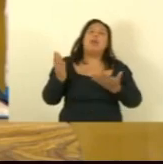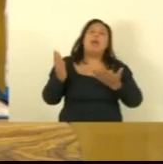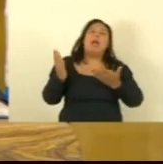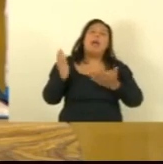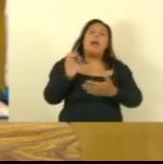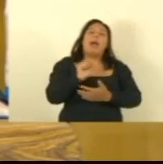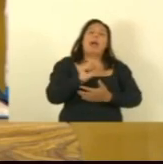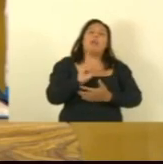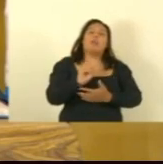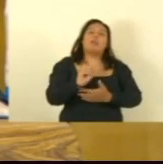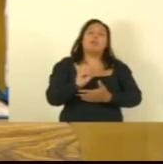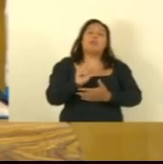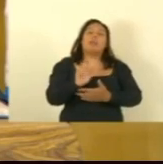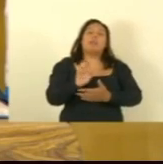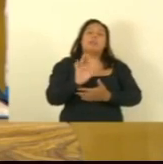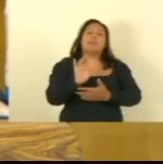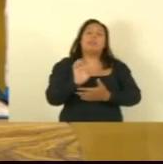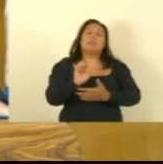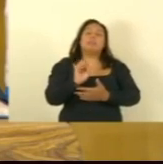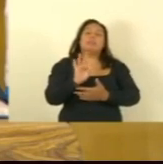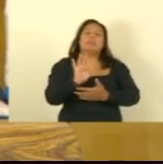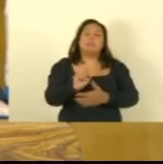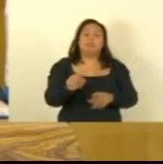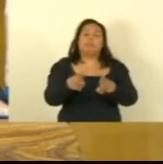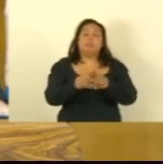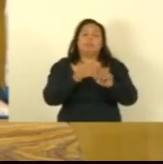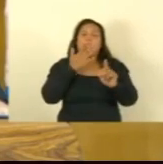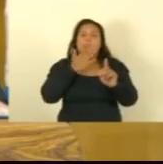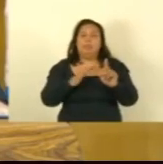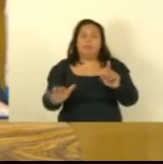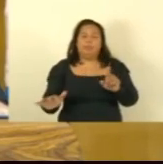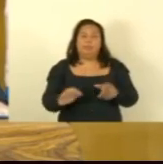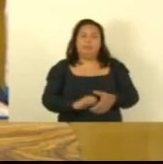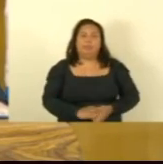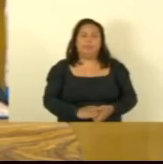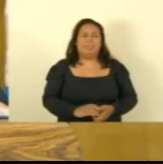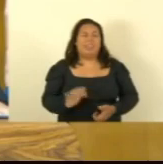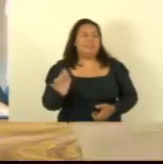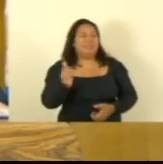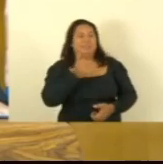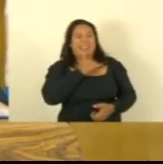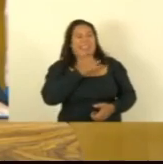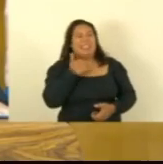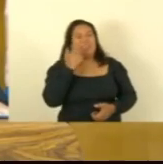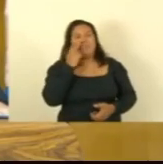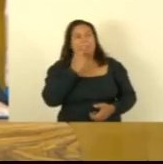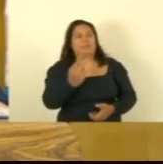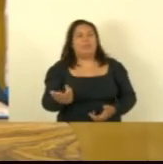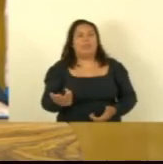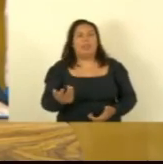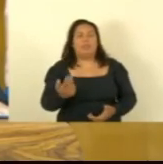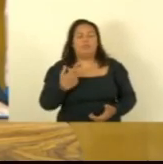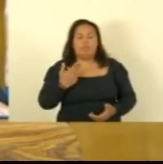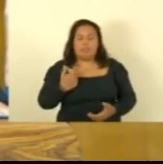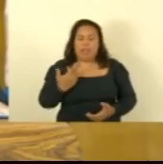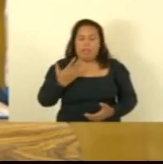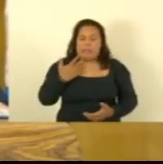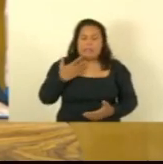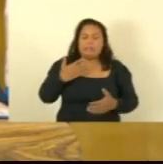nossas crianças. É muito triste isso, caro deputado Zé Esmeraldo. Você cria um